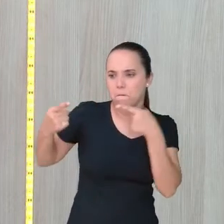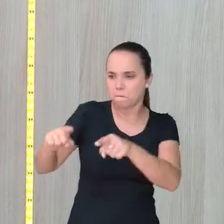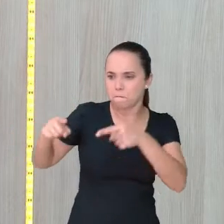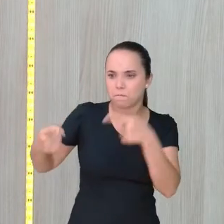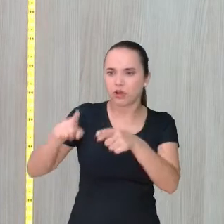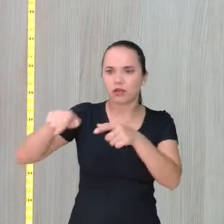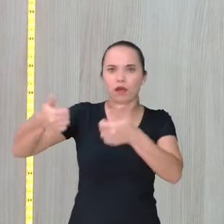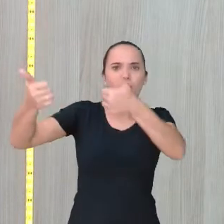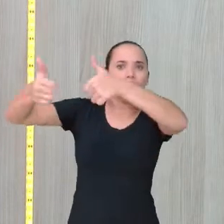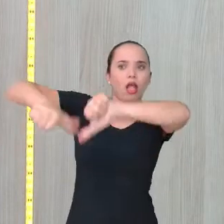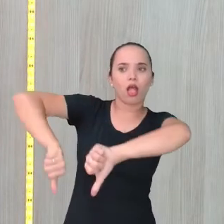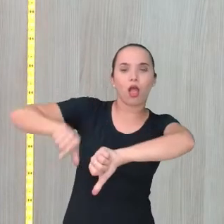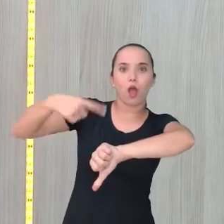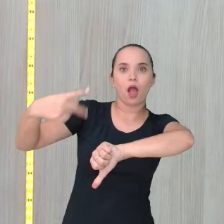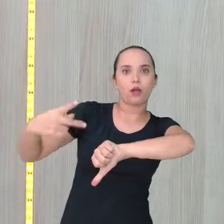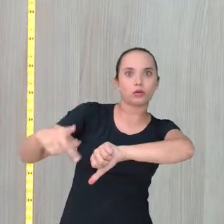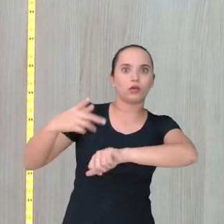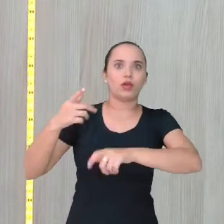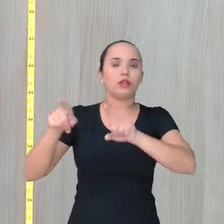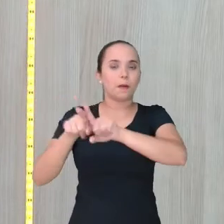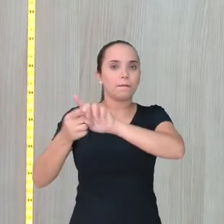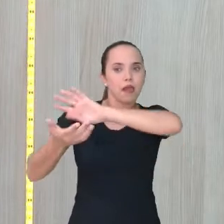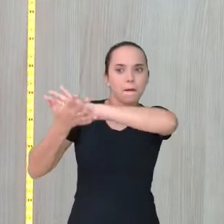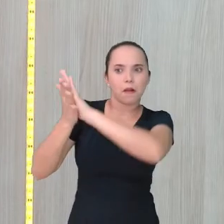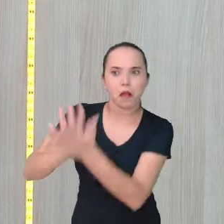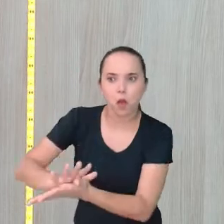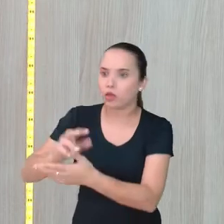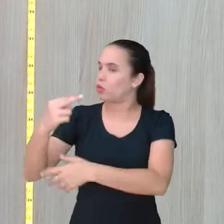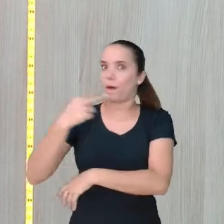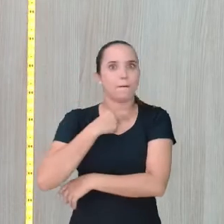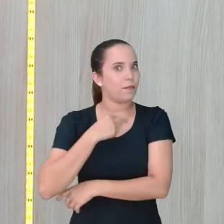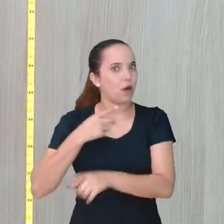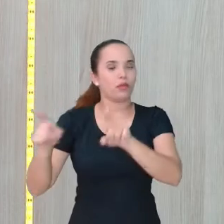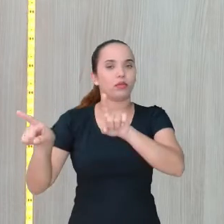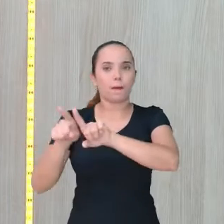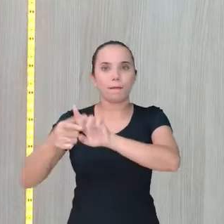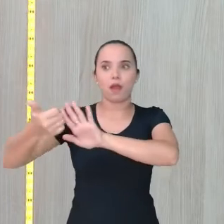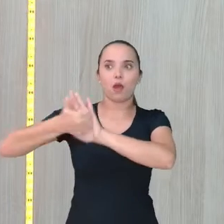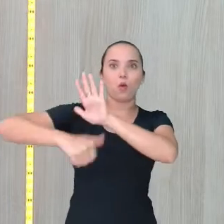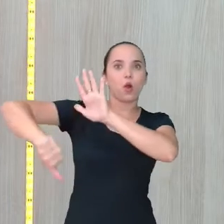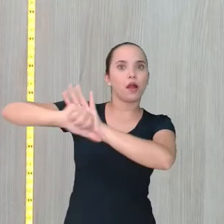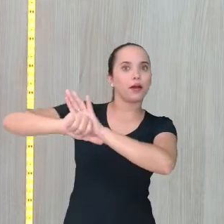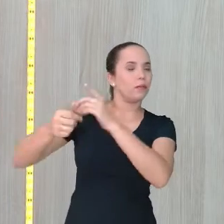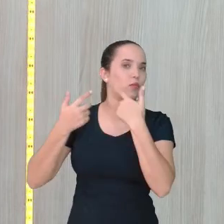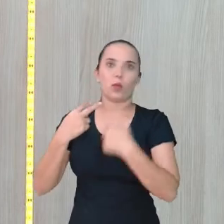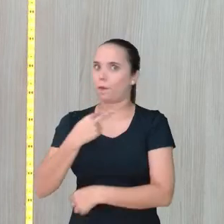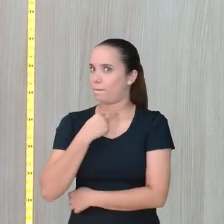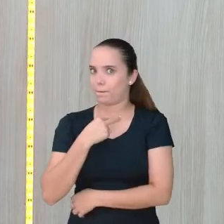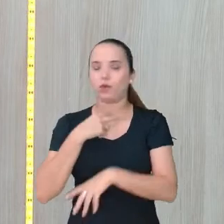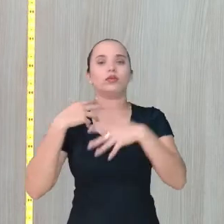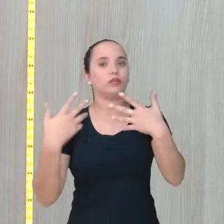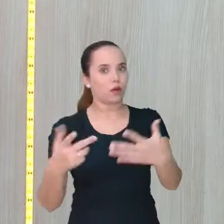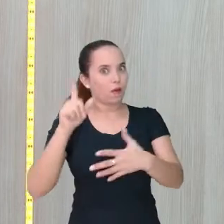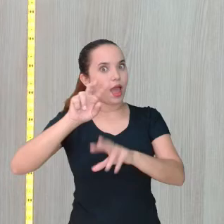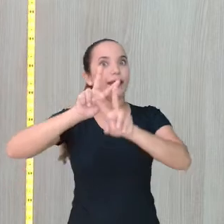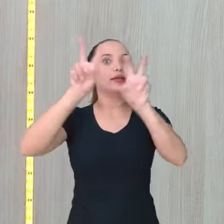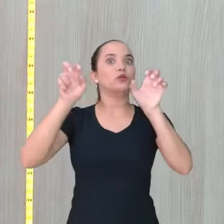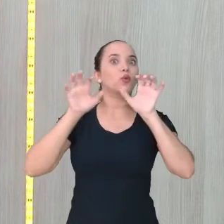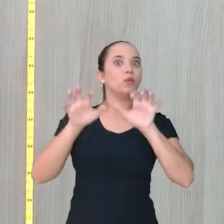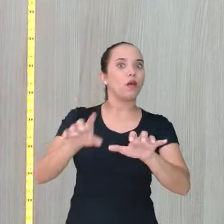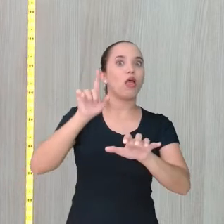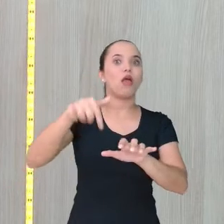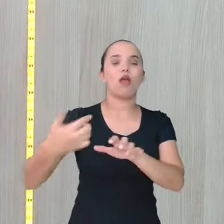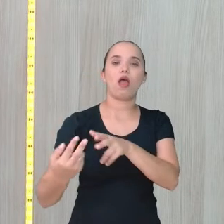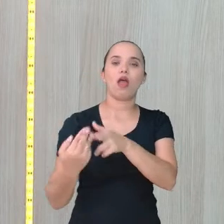uma forma preconceituosa, de uma forma que vai difamar o outro? Então aí a gente precisa ter responsabilidade com o que a